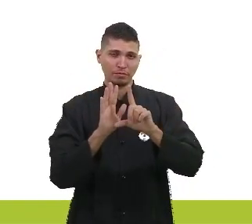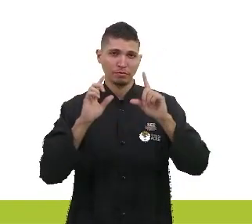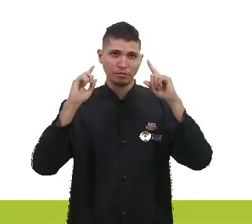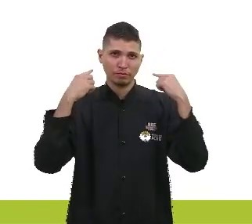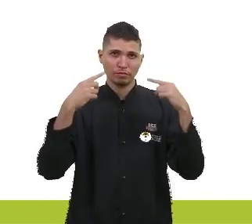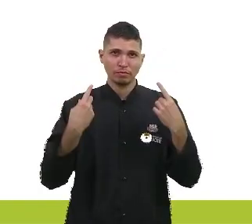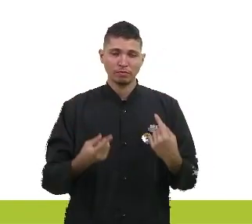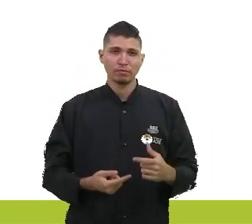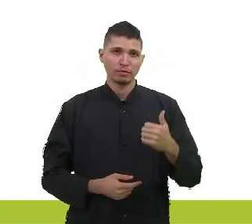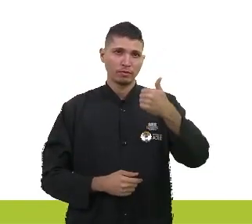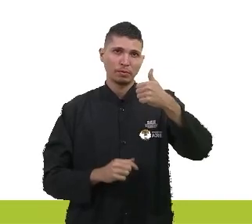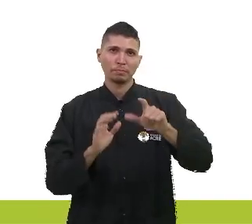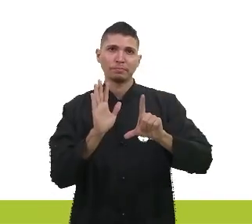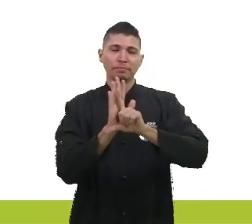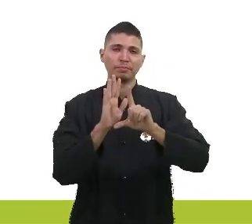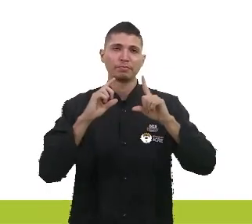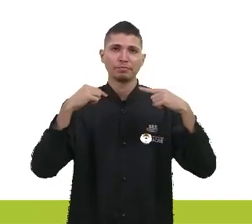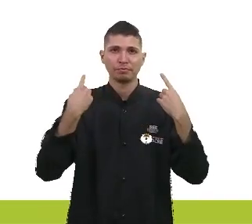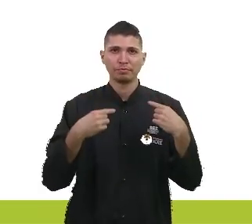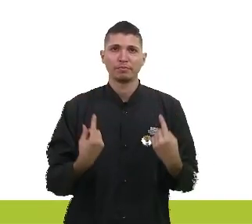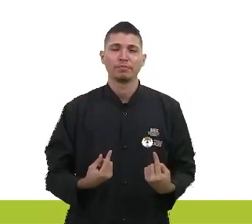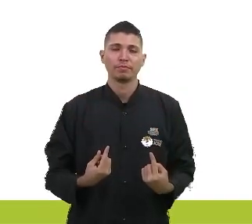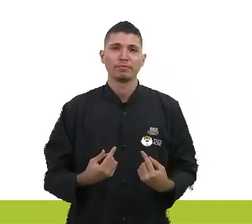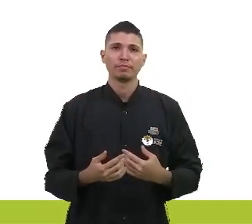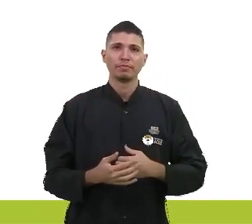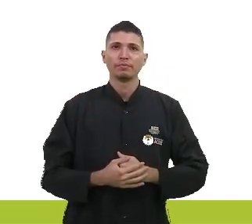a primeira lei de Newton.